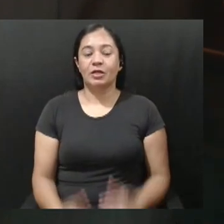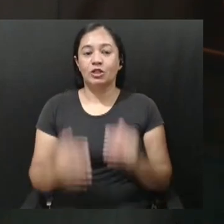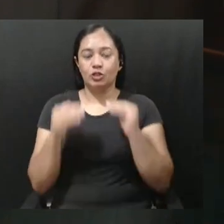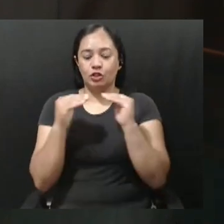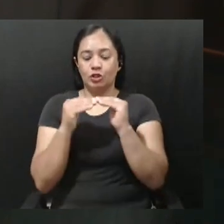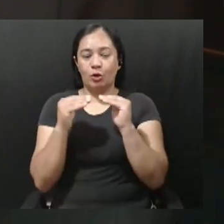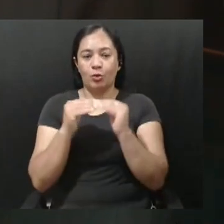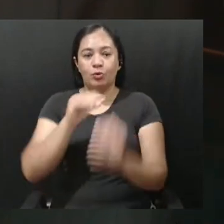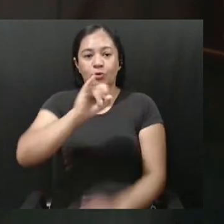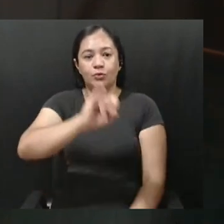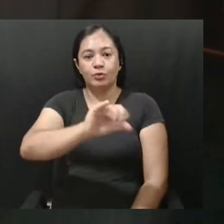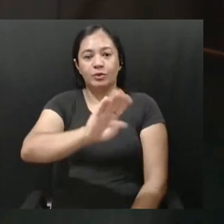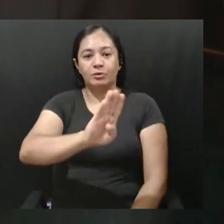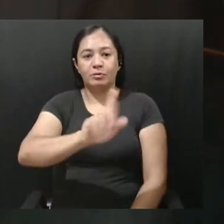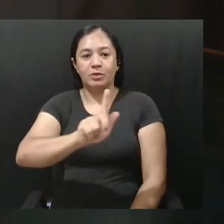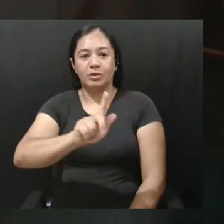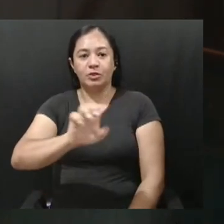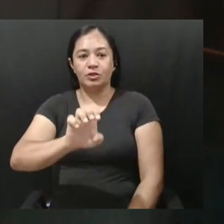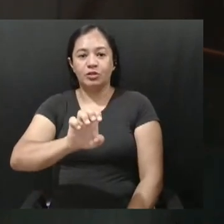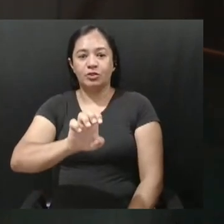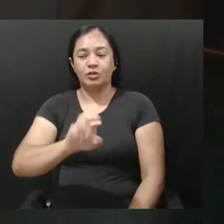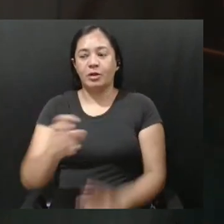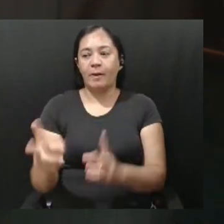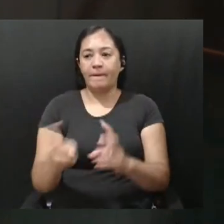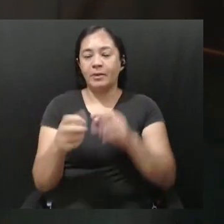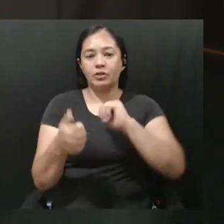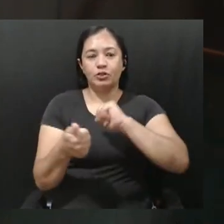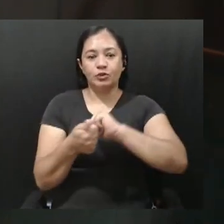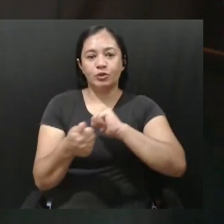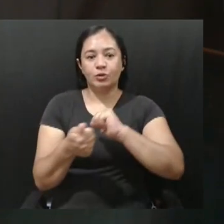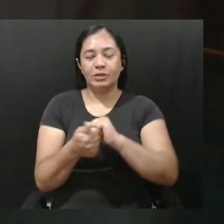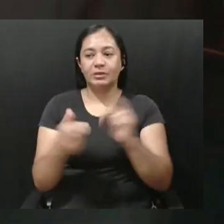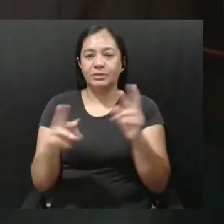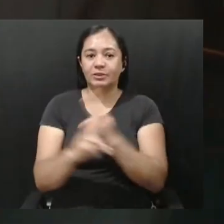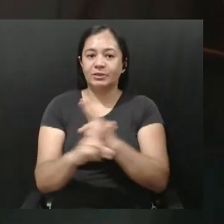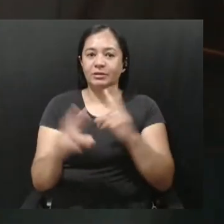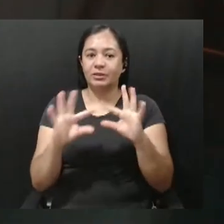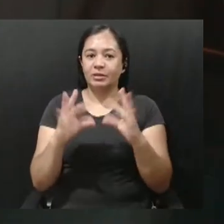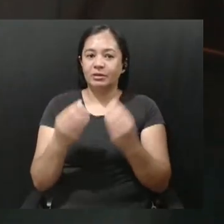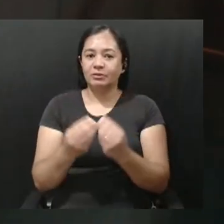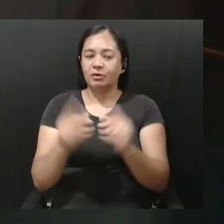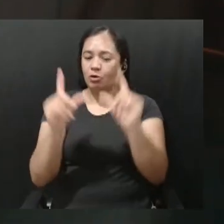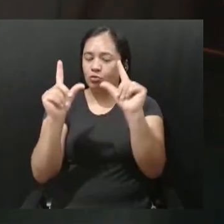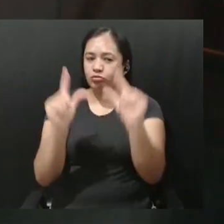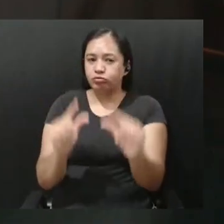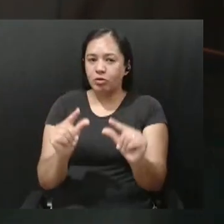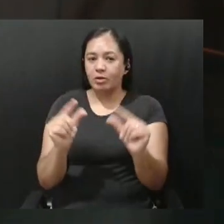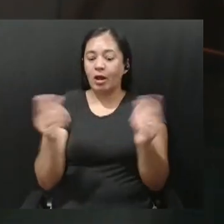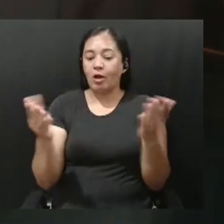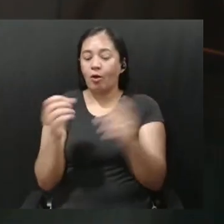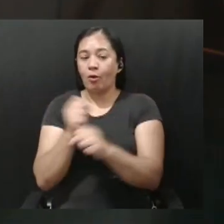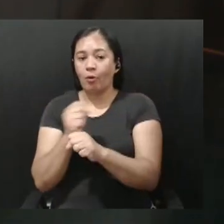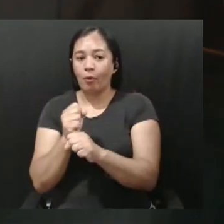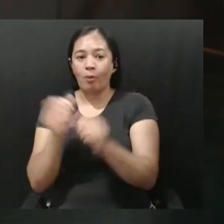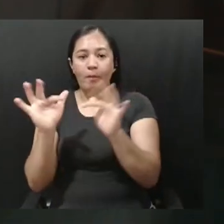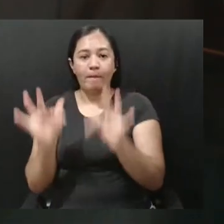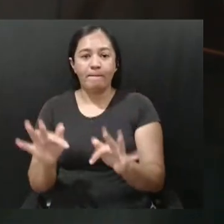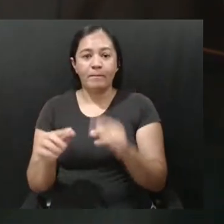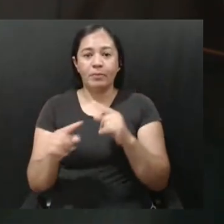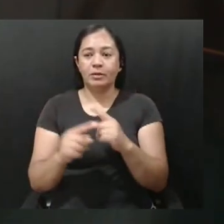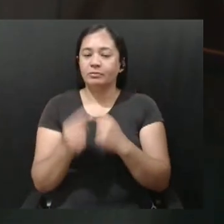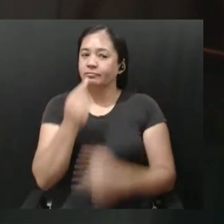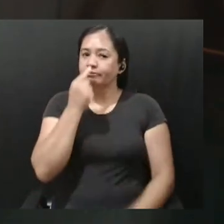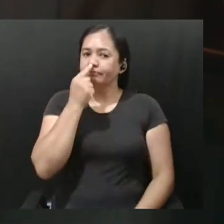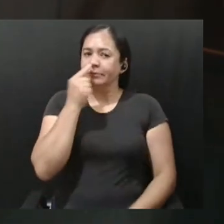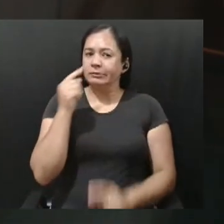de qualidade dos relacionamentos familiares diminui um pouco no fim do ano, porque a proximidade forçada e a quebra